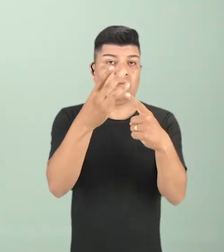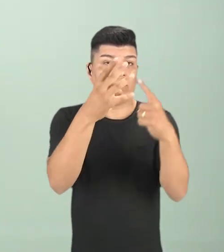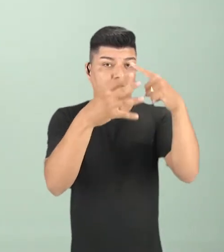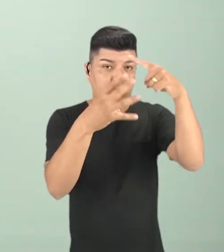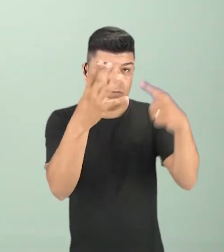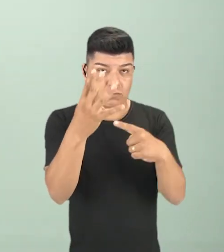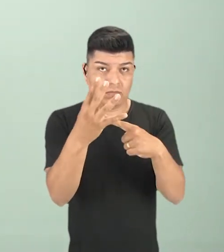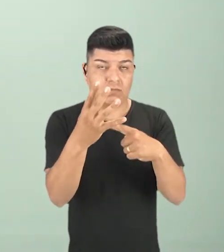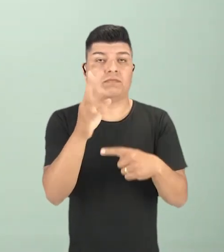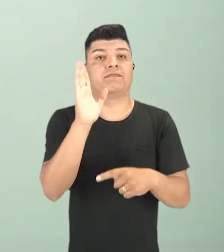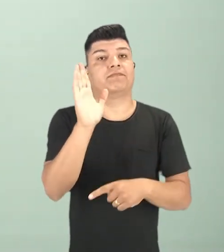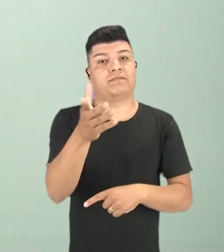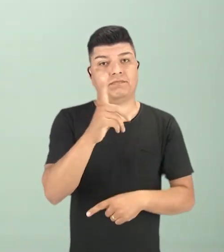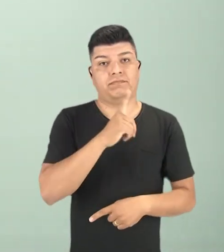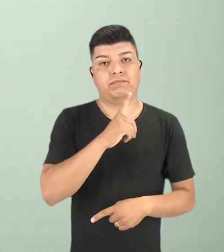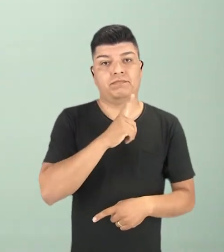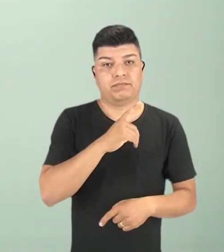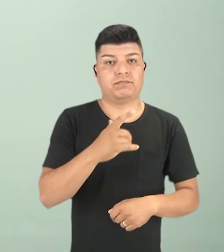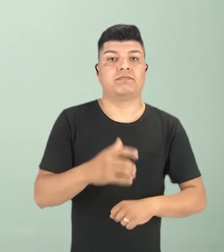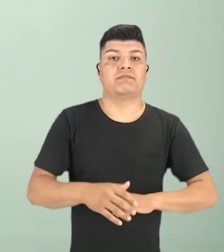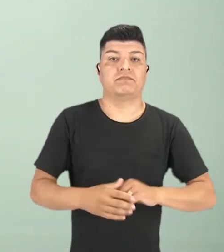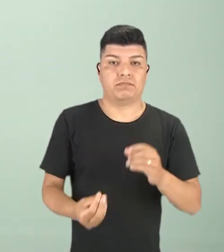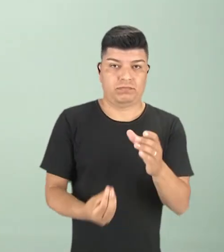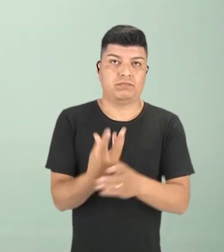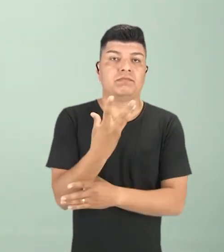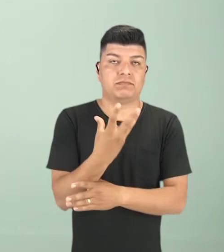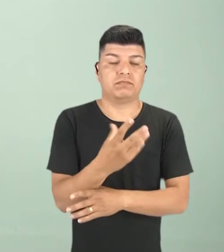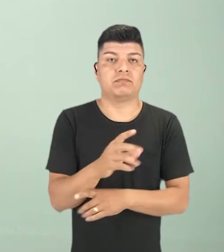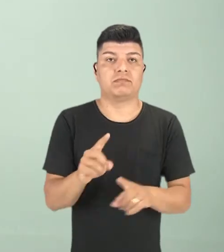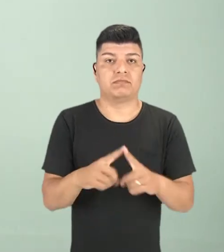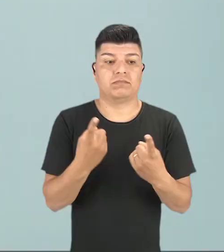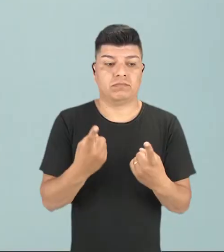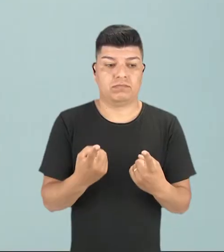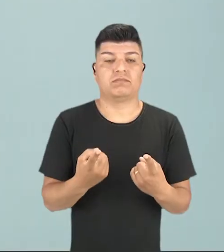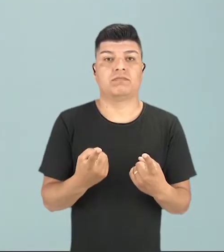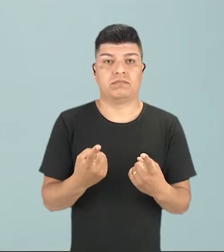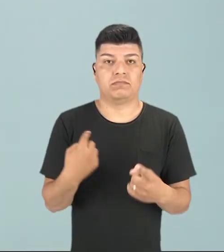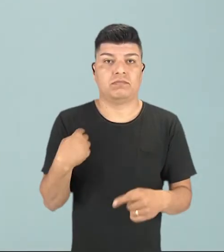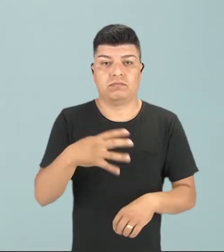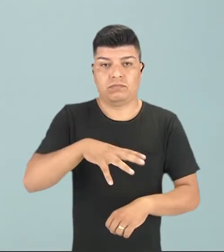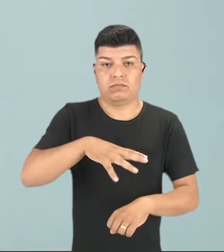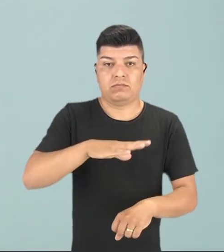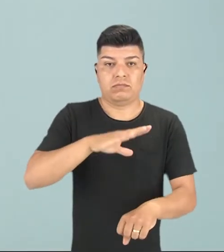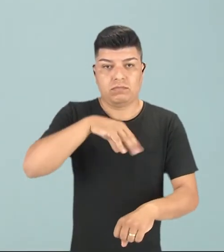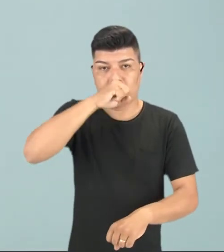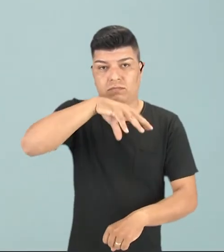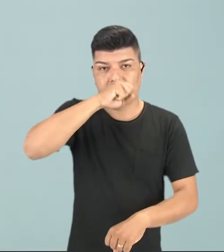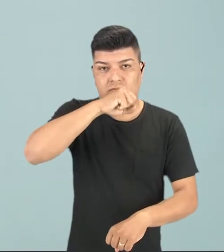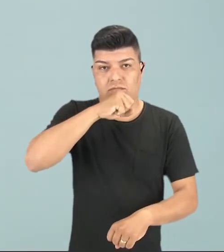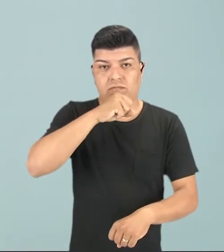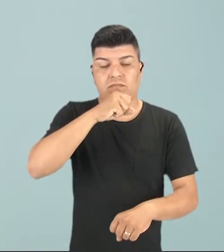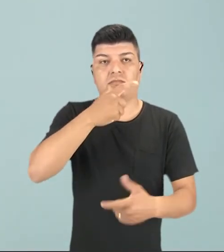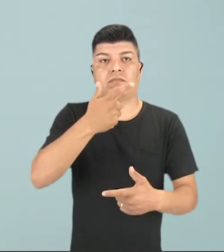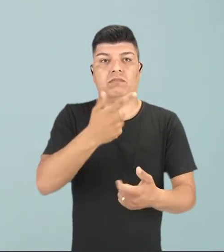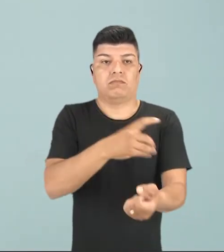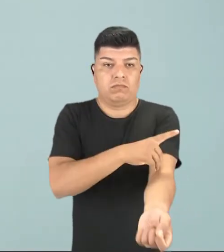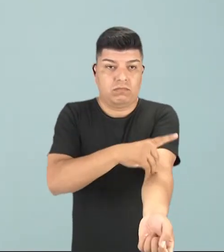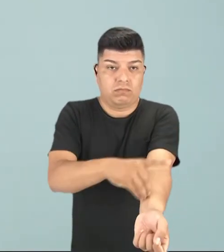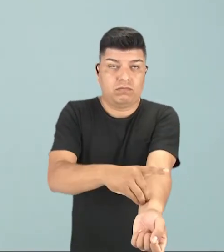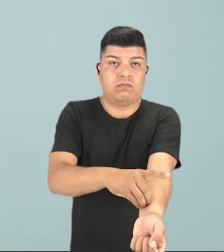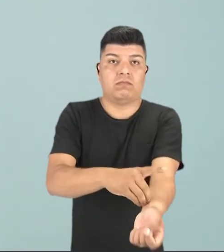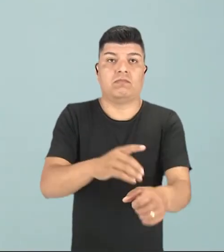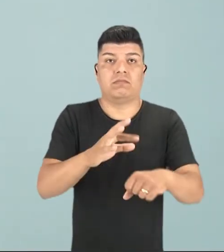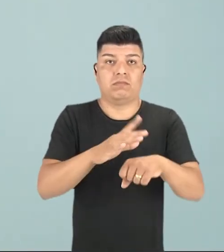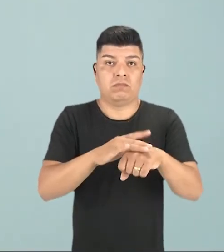já desenvolvi a bendita síndrome metabólica. Vale ressaltar que hipertensão arterial, diabetes, são